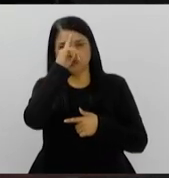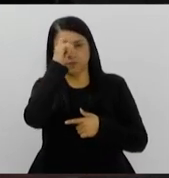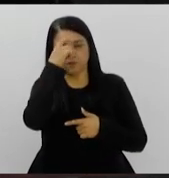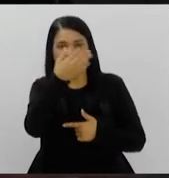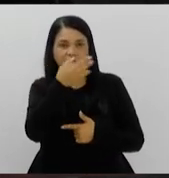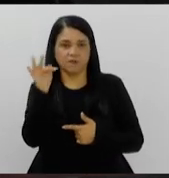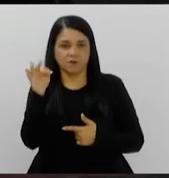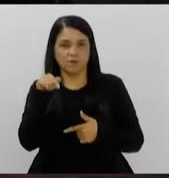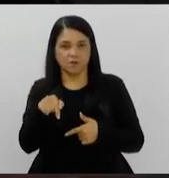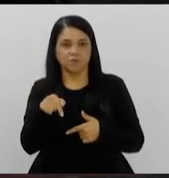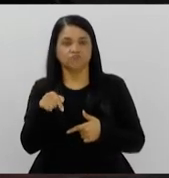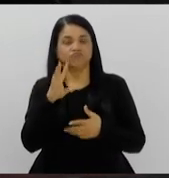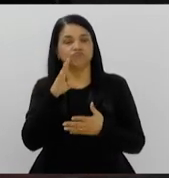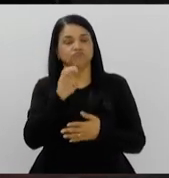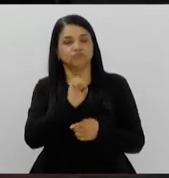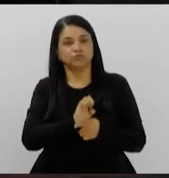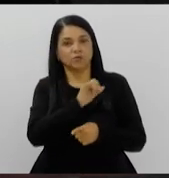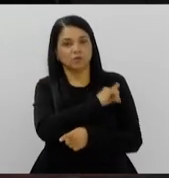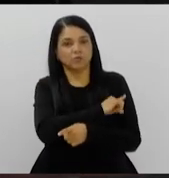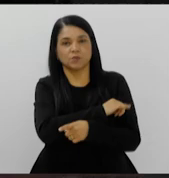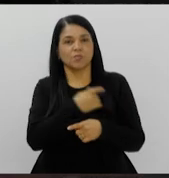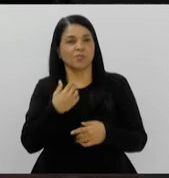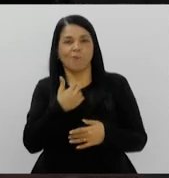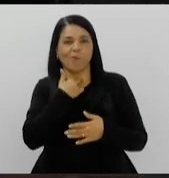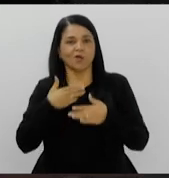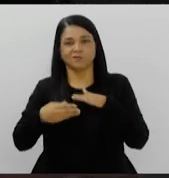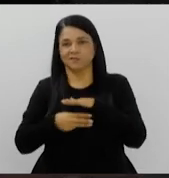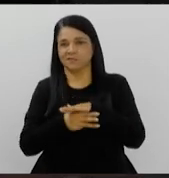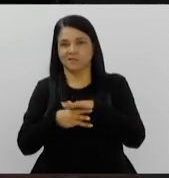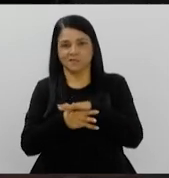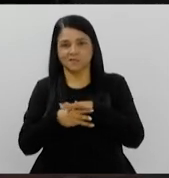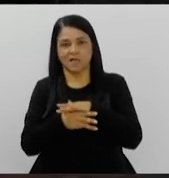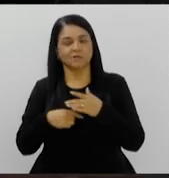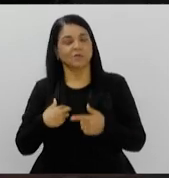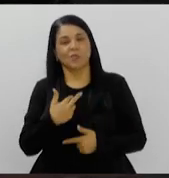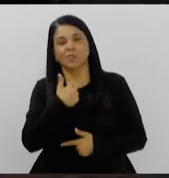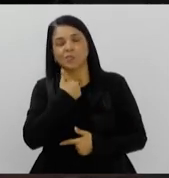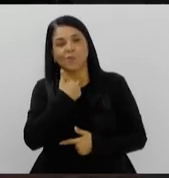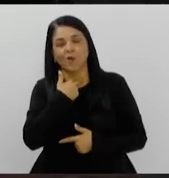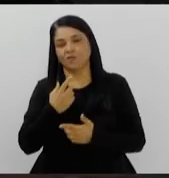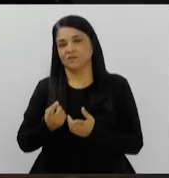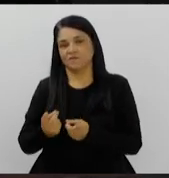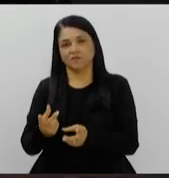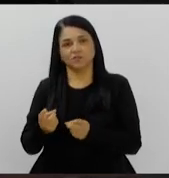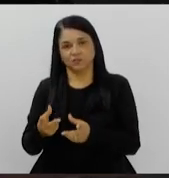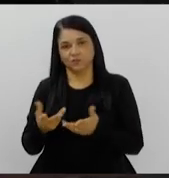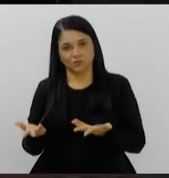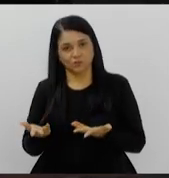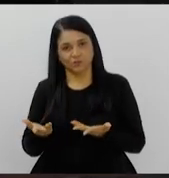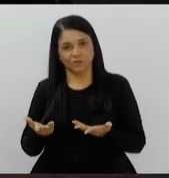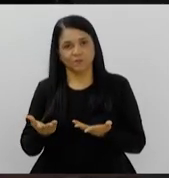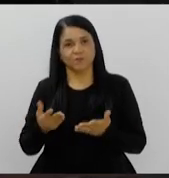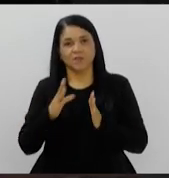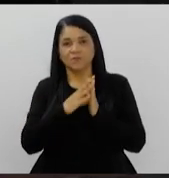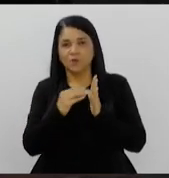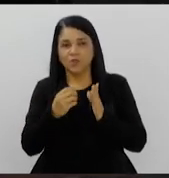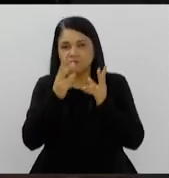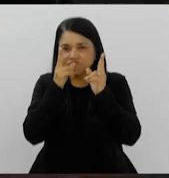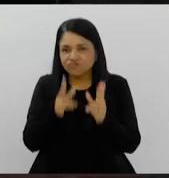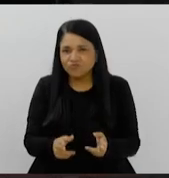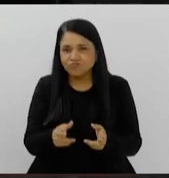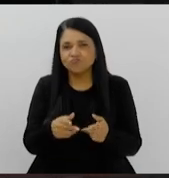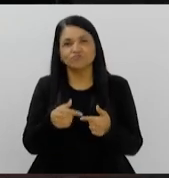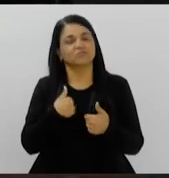Janeiro, que não pode passar pela terceirização, que não pode passar pela privatização, que não pode repetir o modelo dos contratos